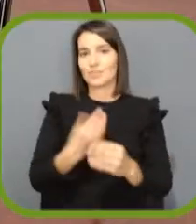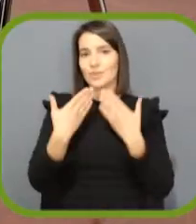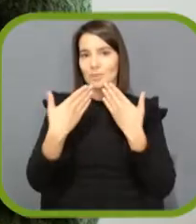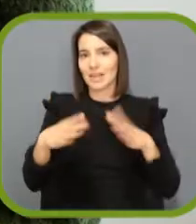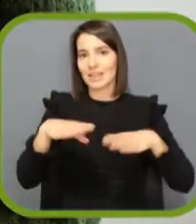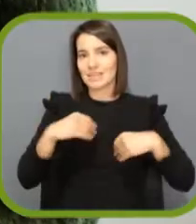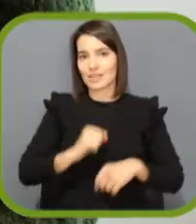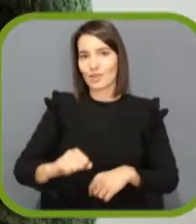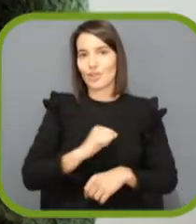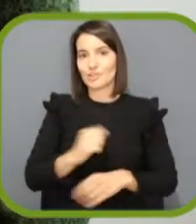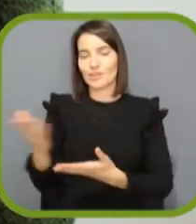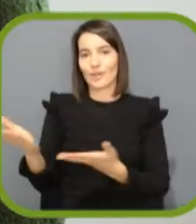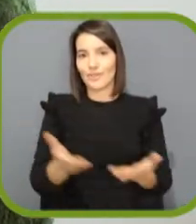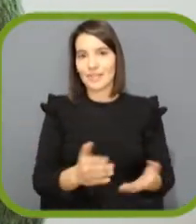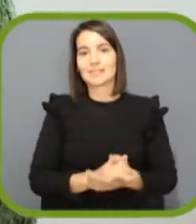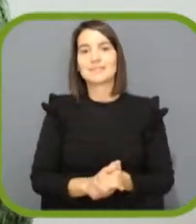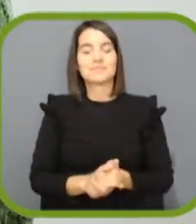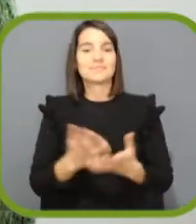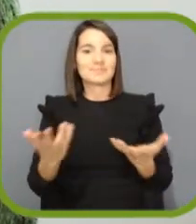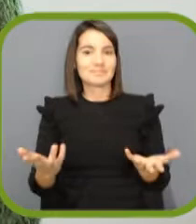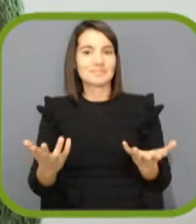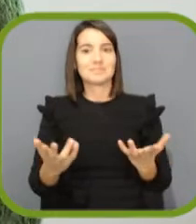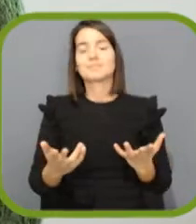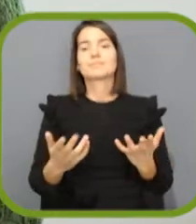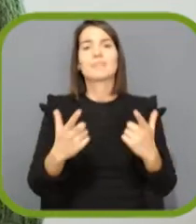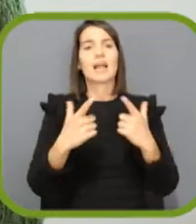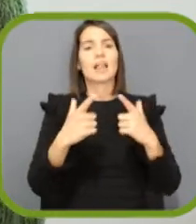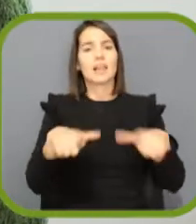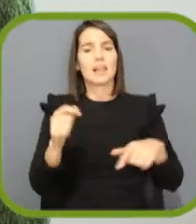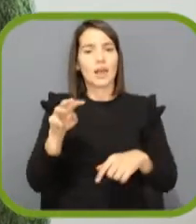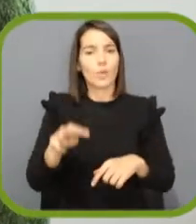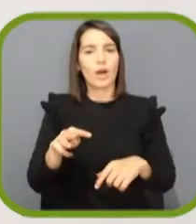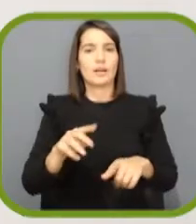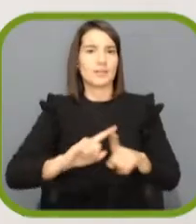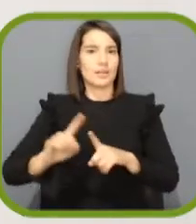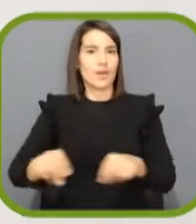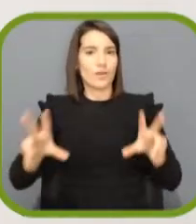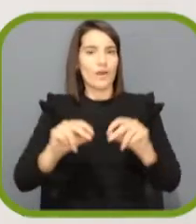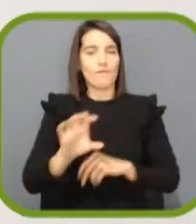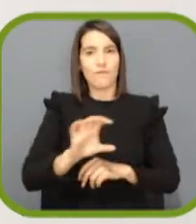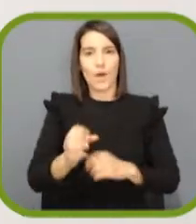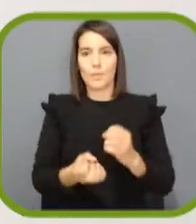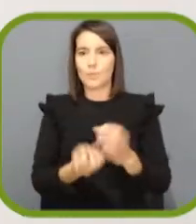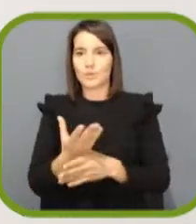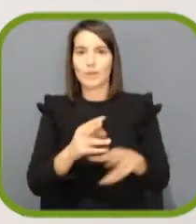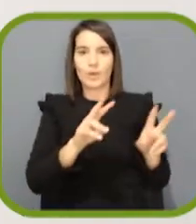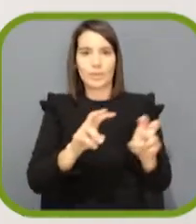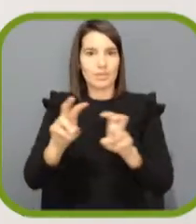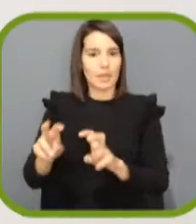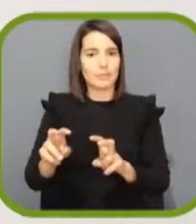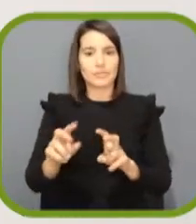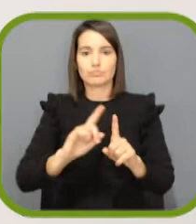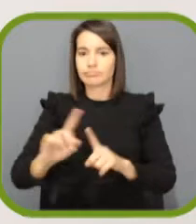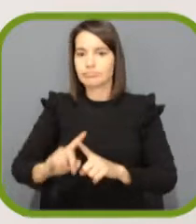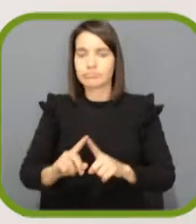António, antes de mais, muito obrigada por ter aceitado o nosso convite. Ora, novas linguagens, novas formas de produzir